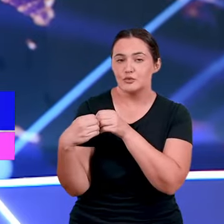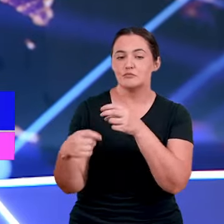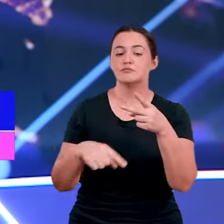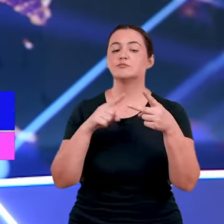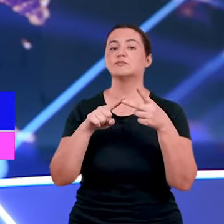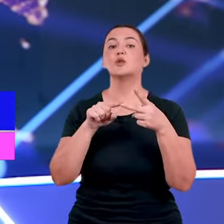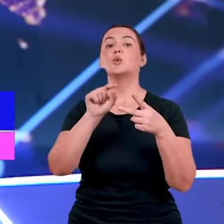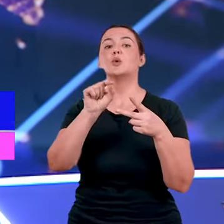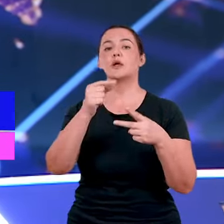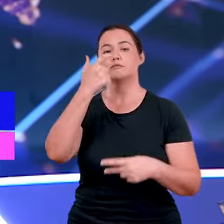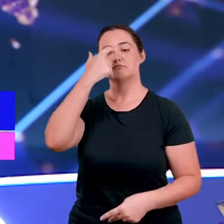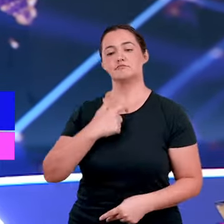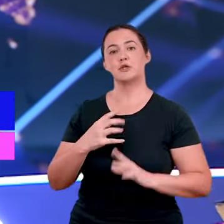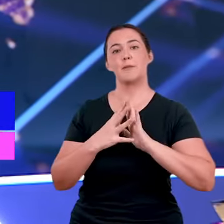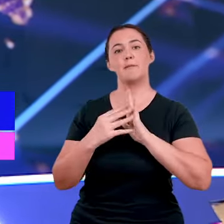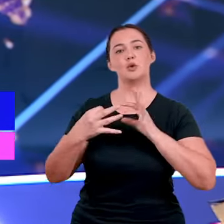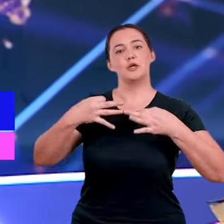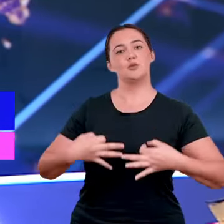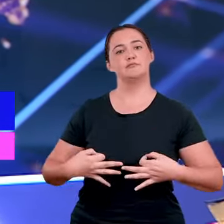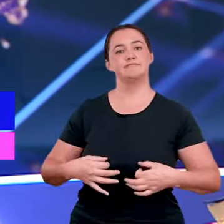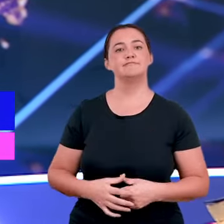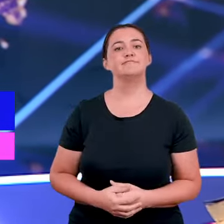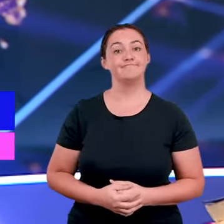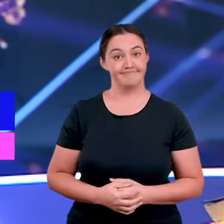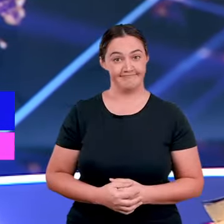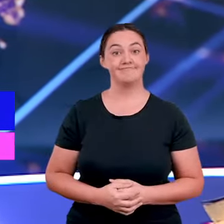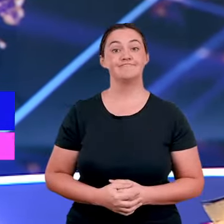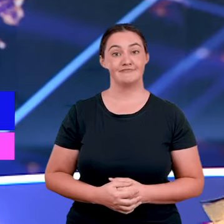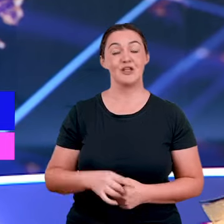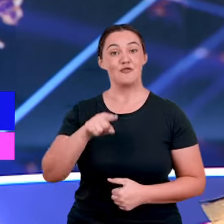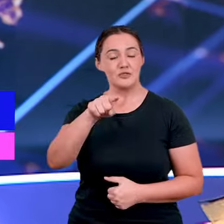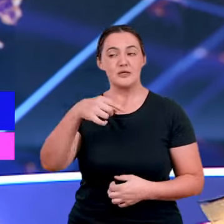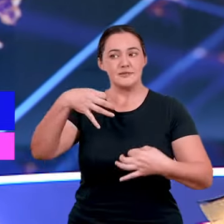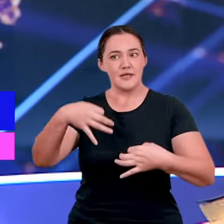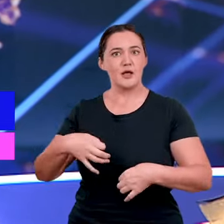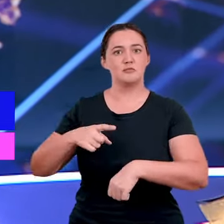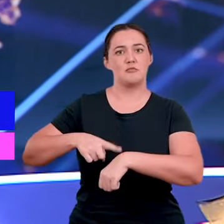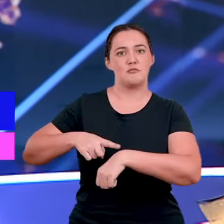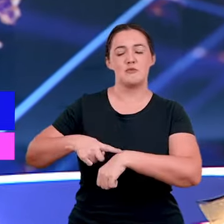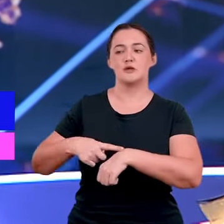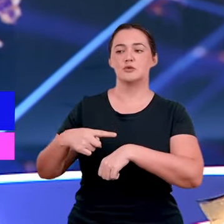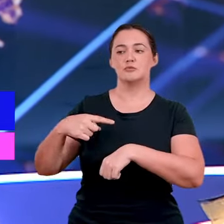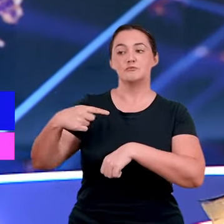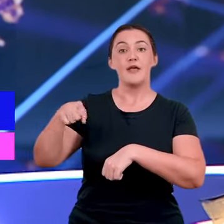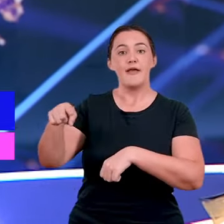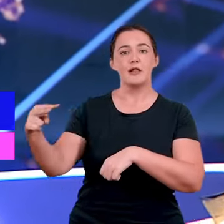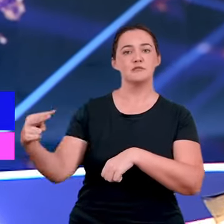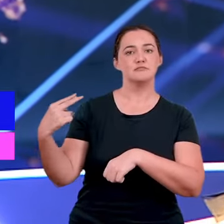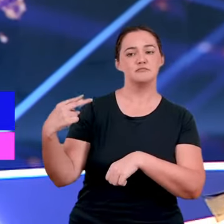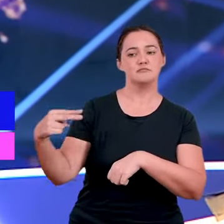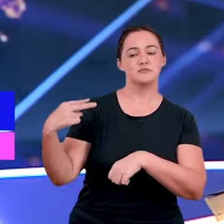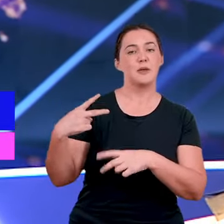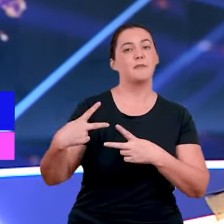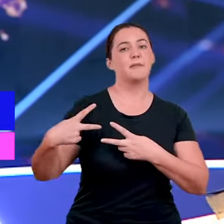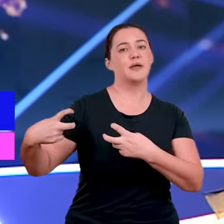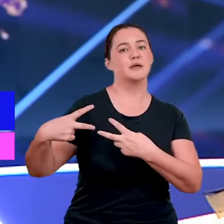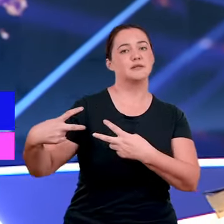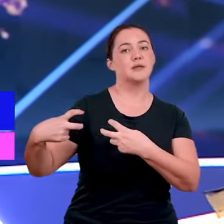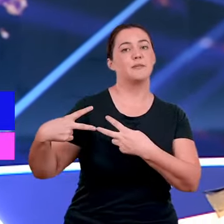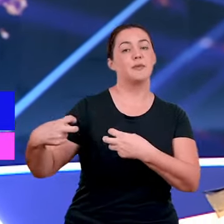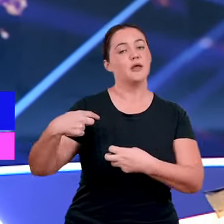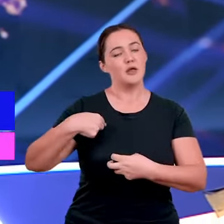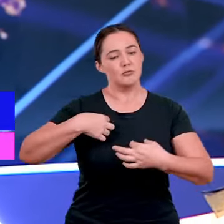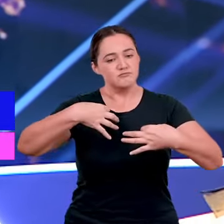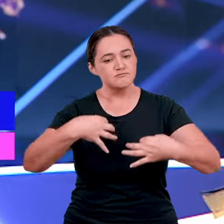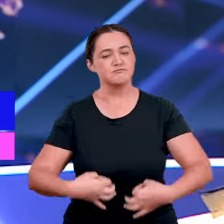E segundo, dê um bom testemunho. No momento certo. Tenha certeza que vivendo dessa maneira,